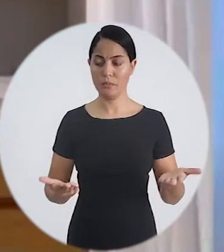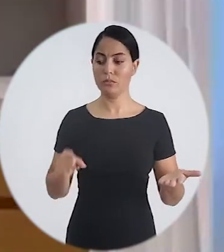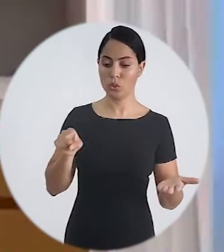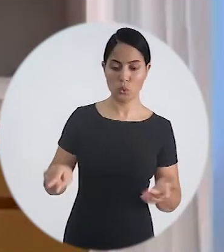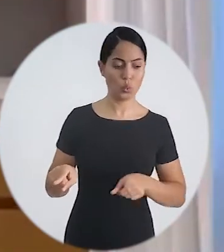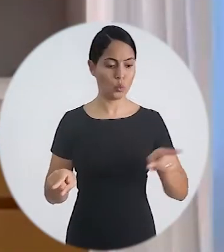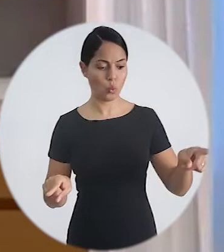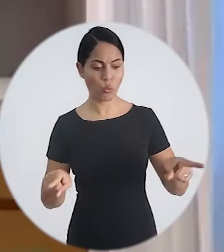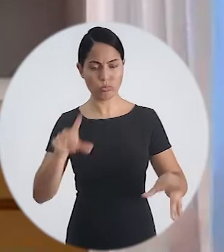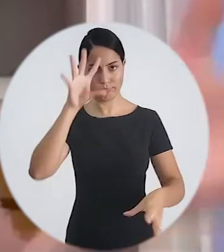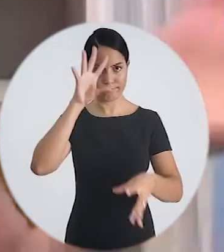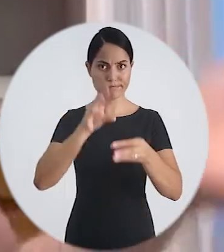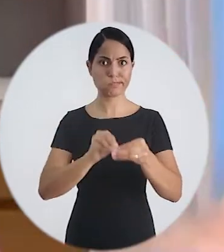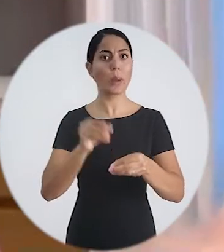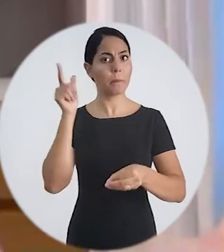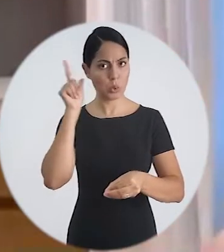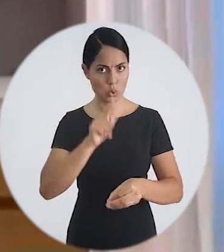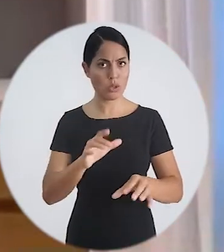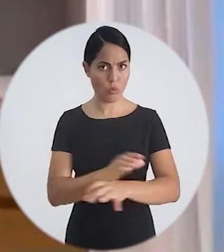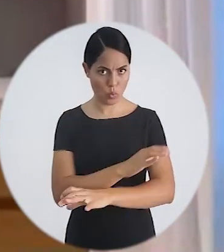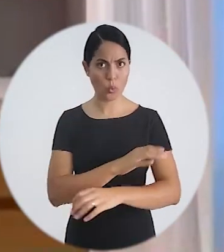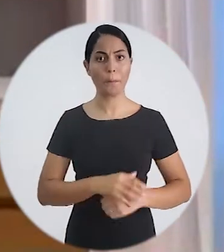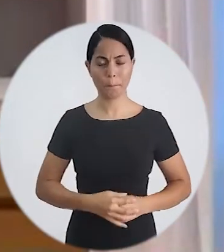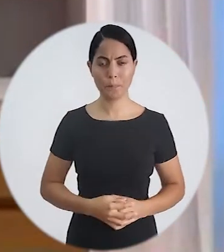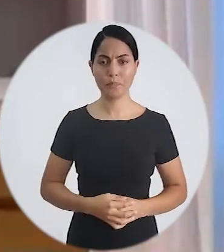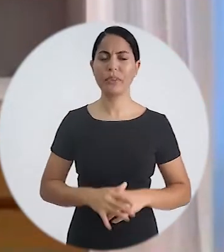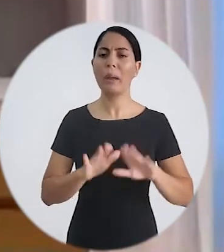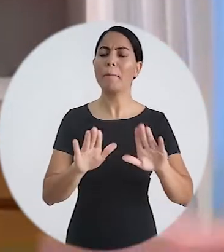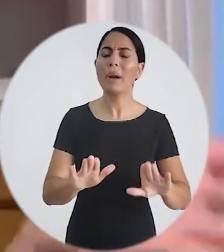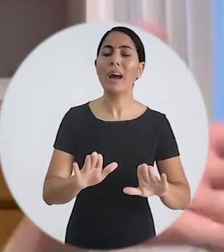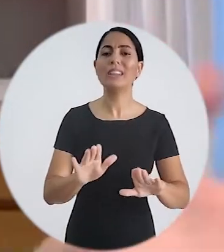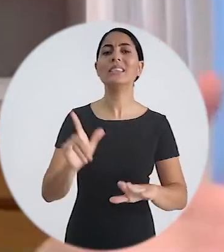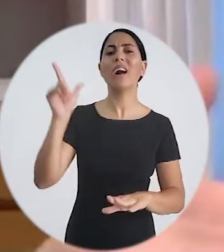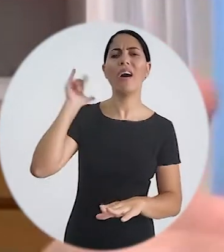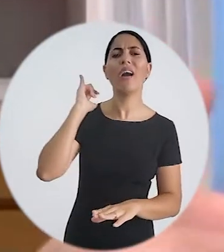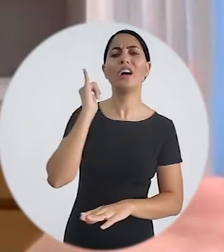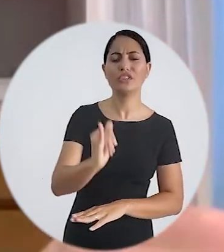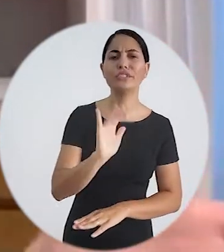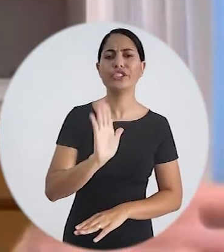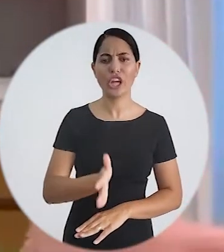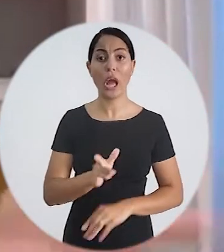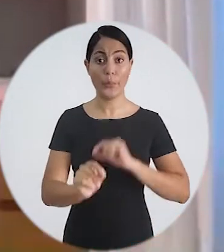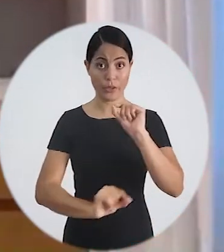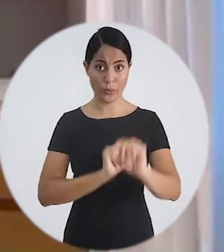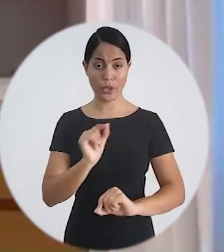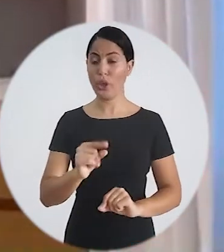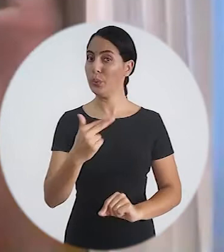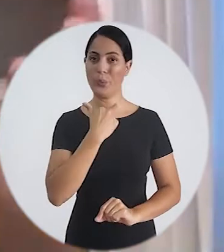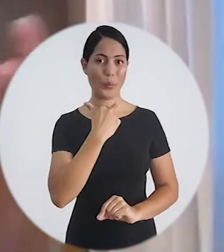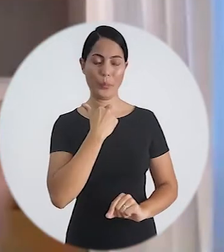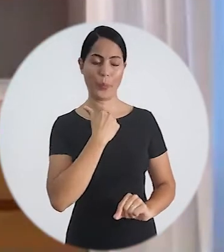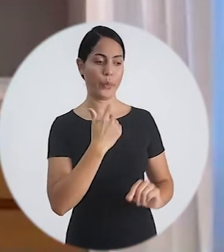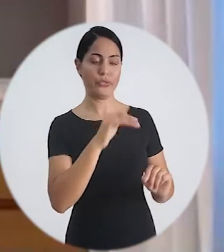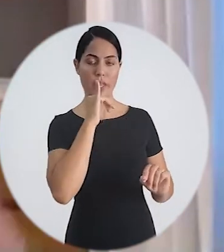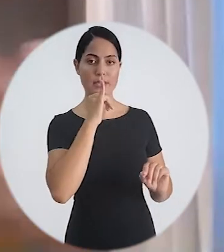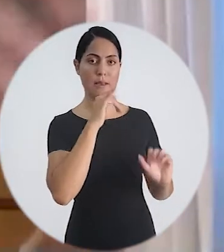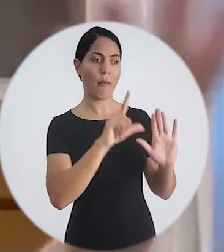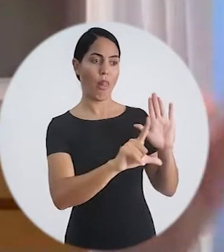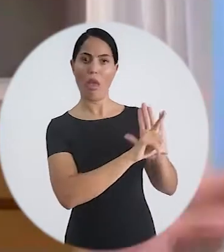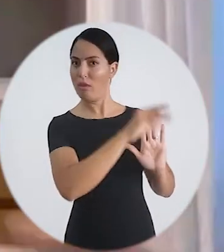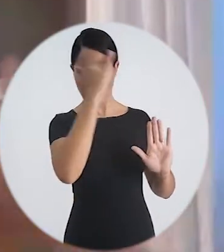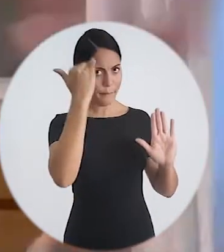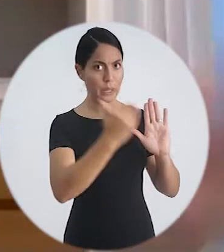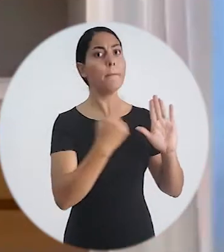conclusão, né? E aí, claro, como eu já tinha dito antes, é óbvio que a gente não pode ferir normas cogentes, né,